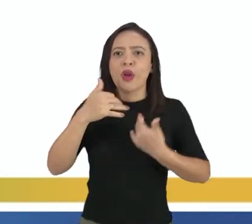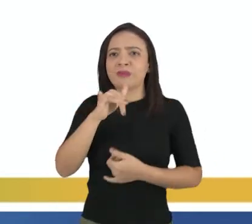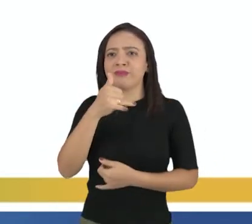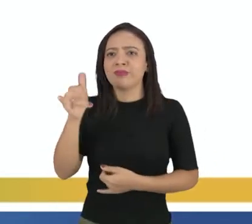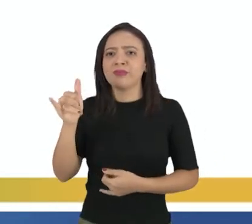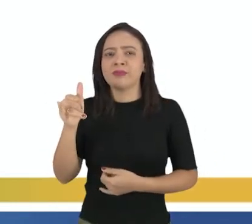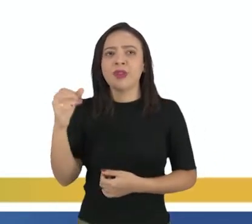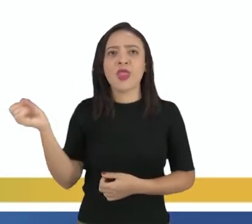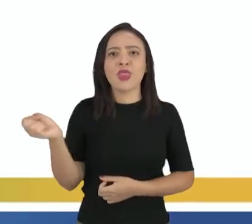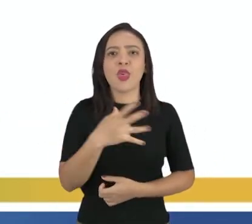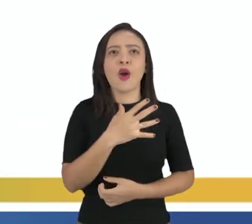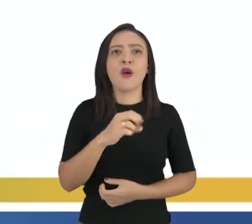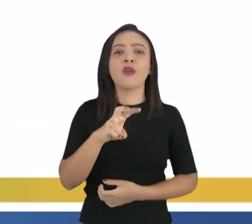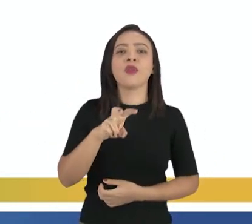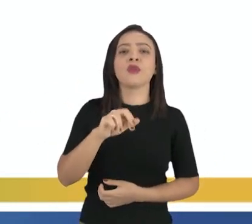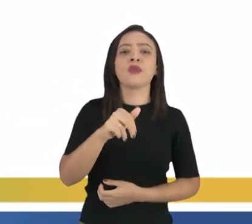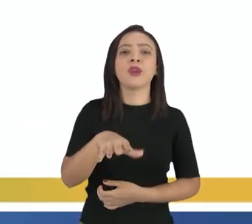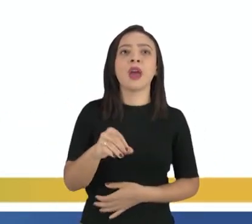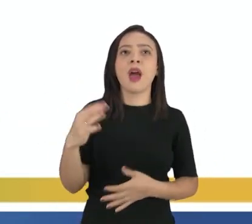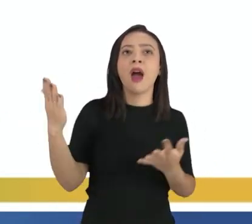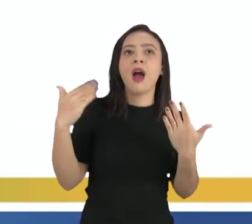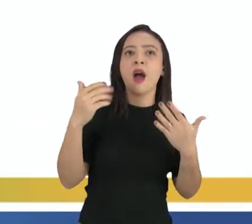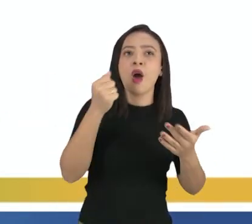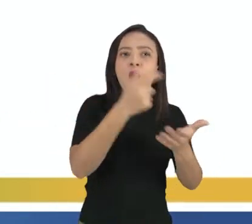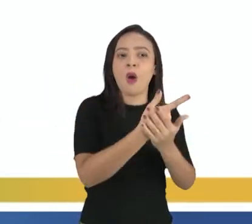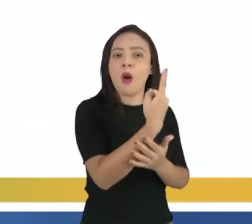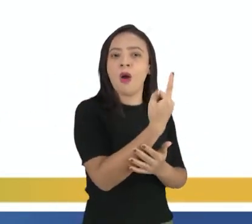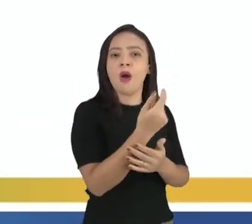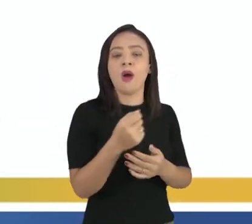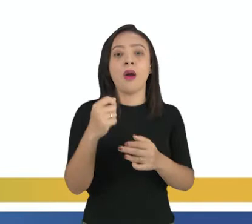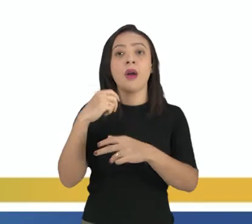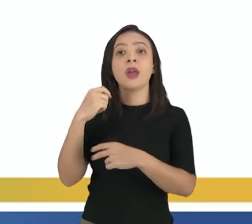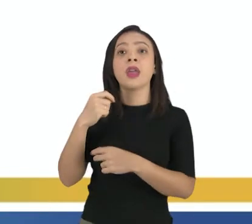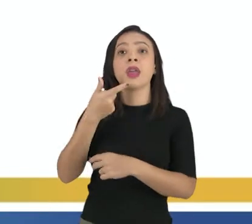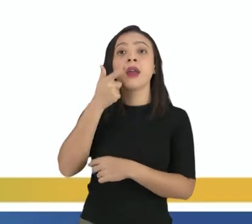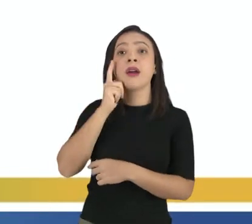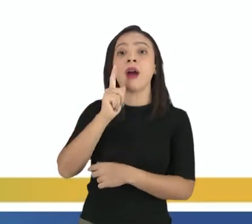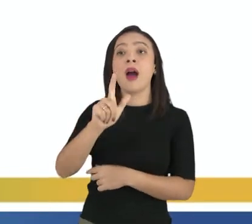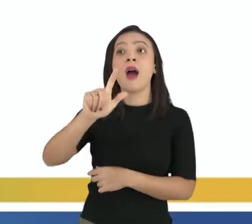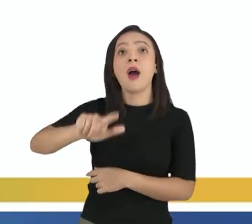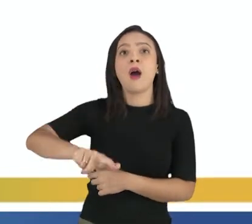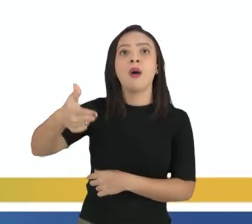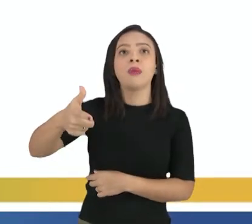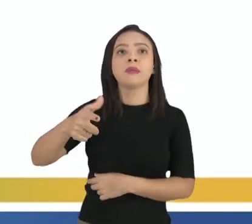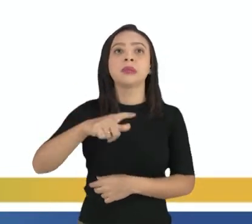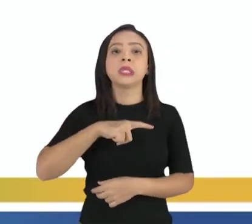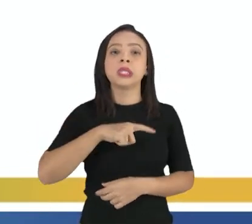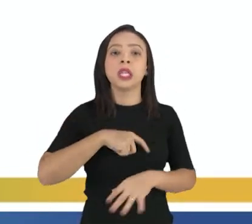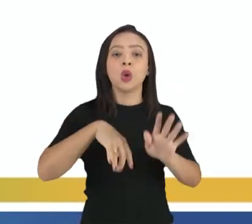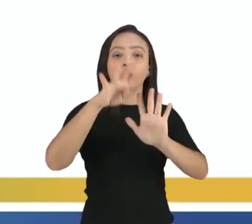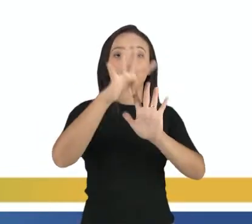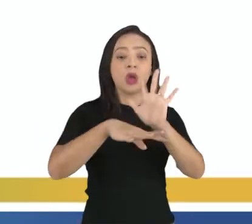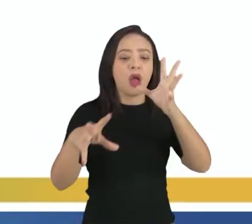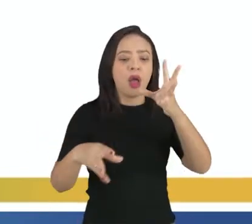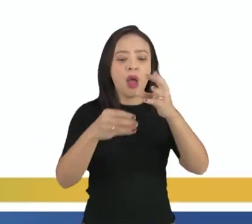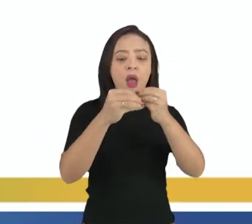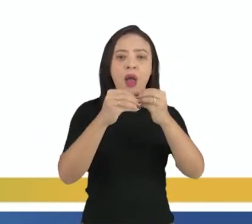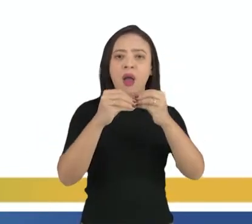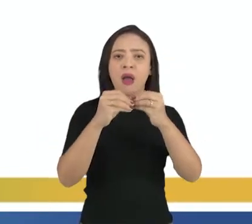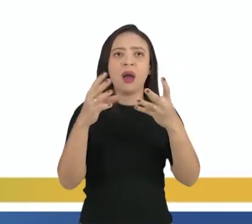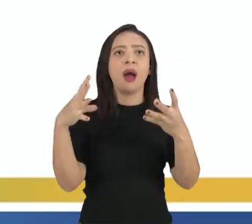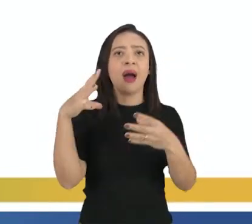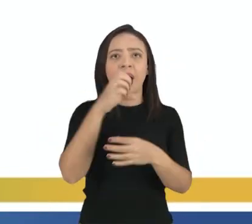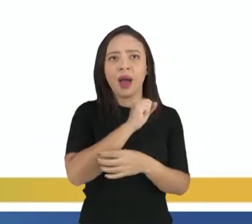verão. Compre um e ganhe outro. Percebam que nós temos um texto curto, frases. Olha